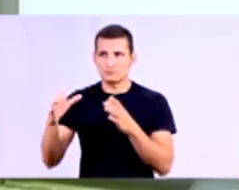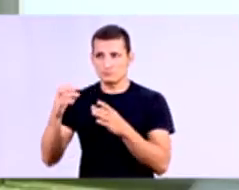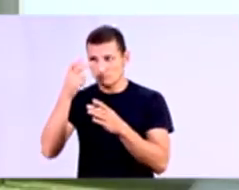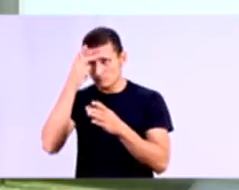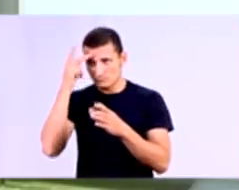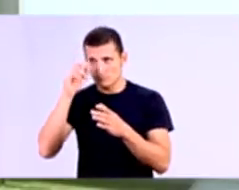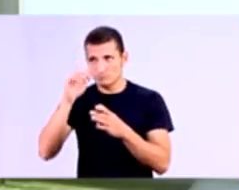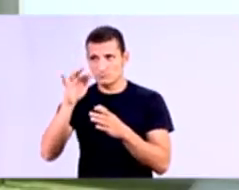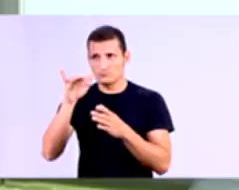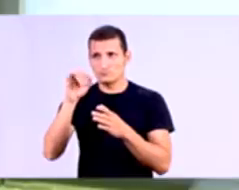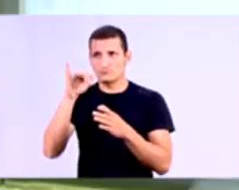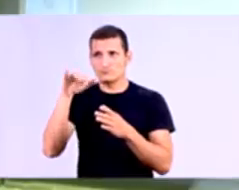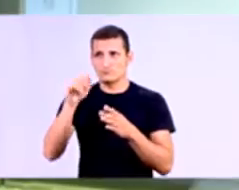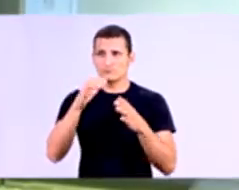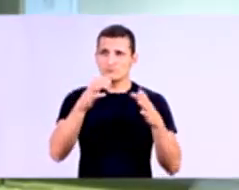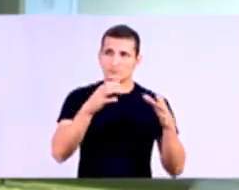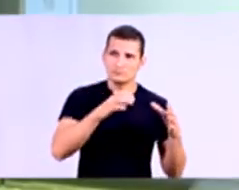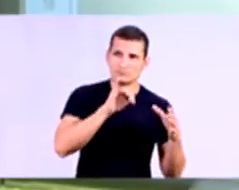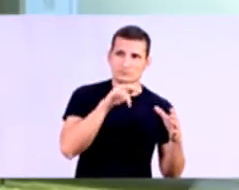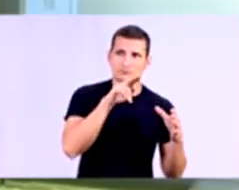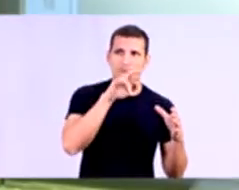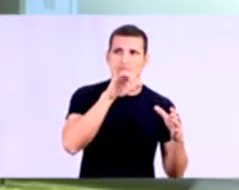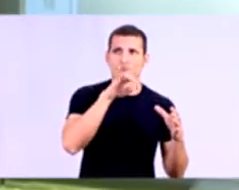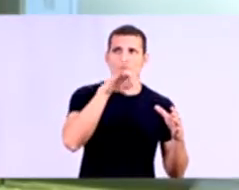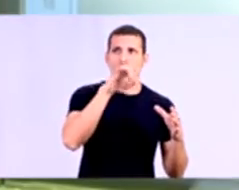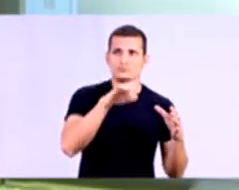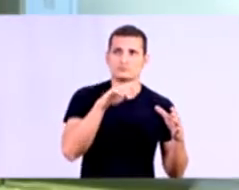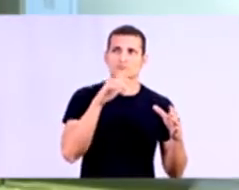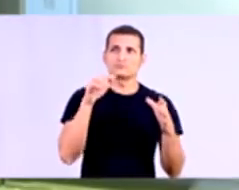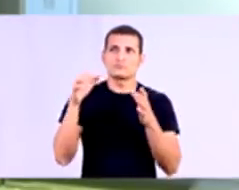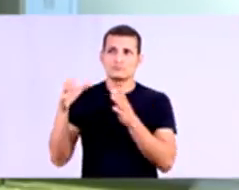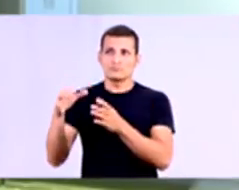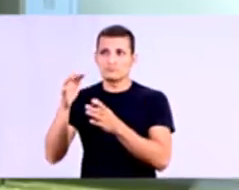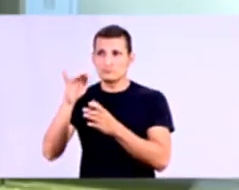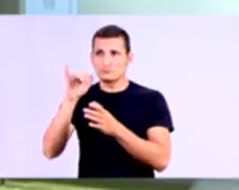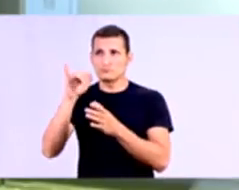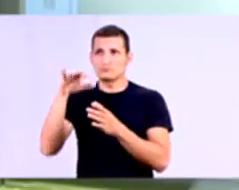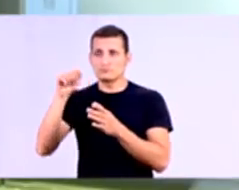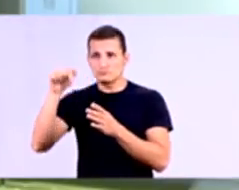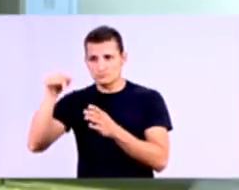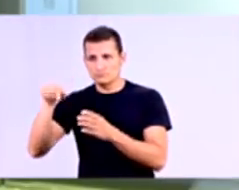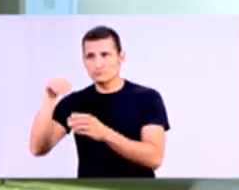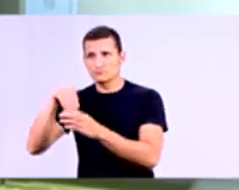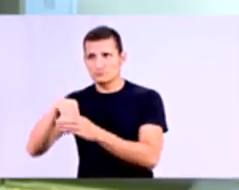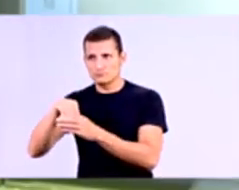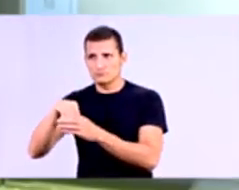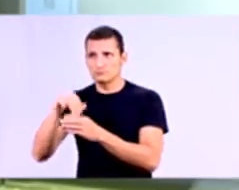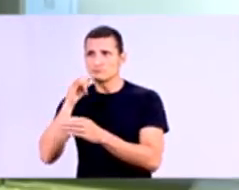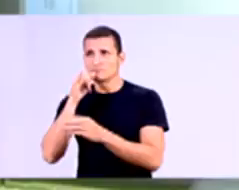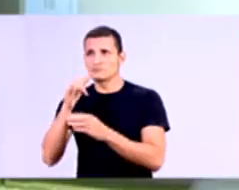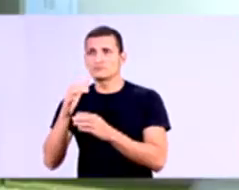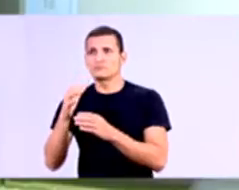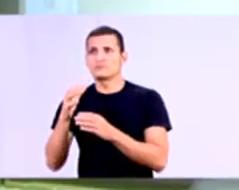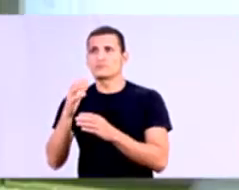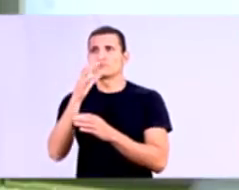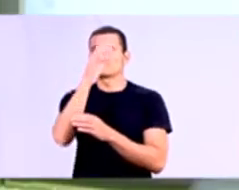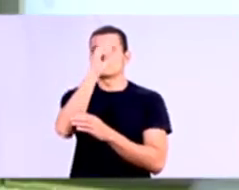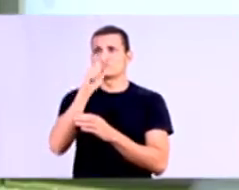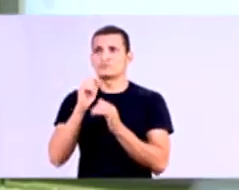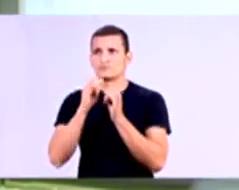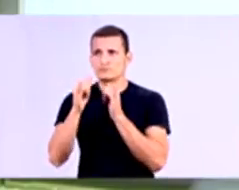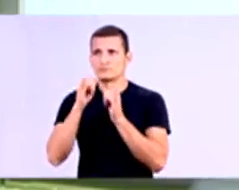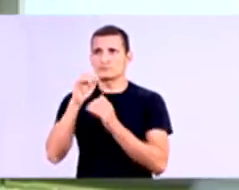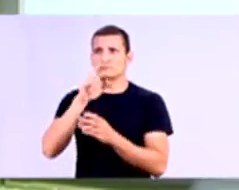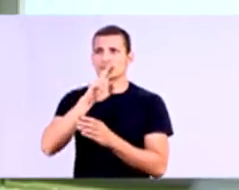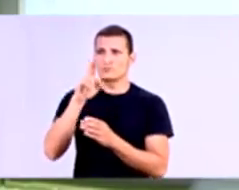e pessoa jurídica. Tudo que é física vai ficar somente dentro desse pote. A partir do momento que eu tento buscar as outras informações de um nome,